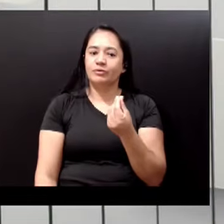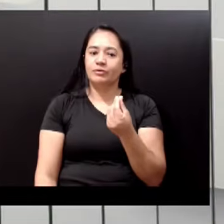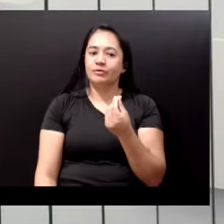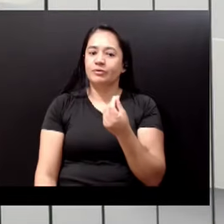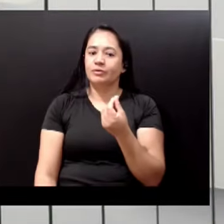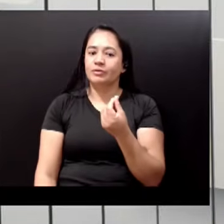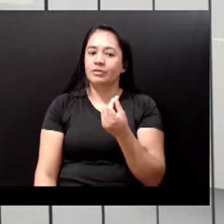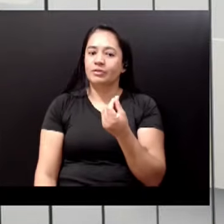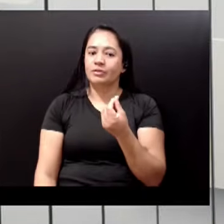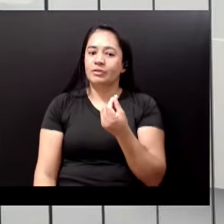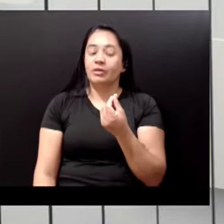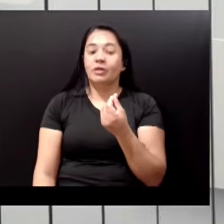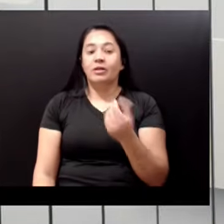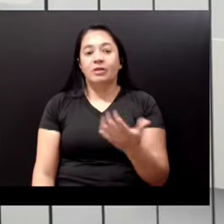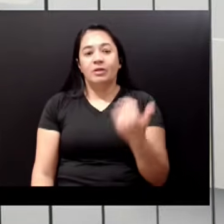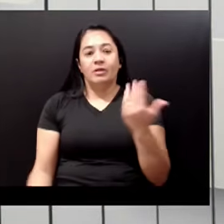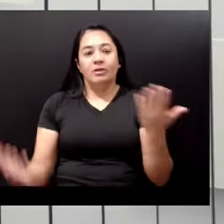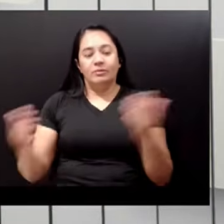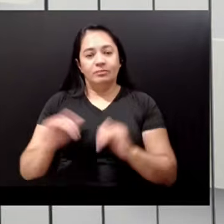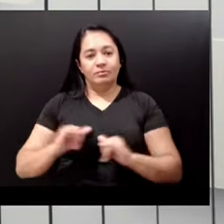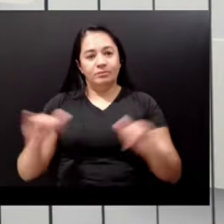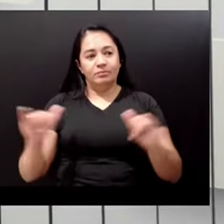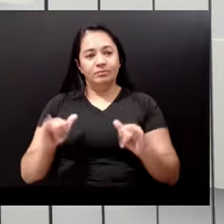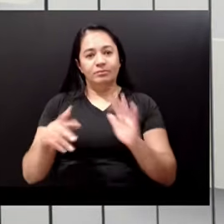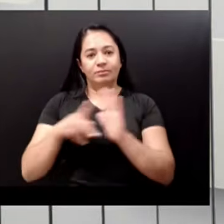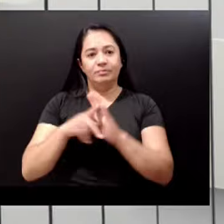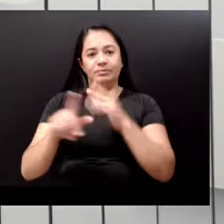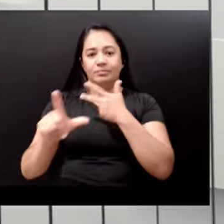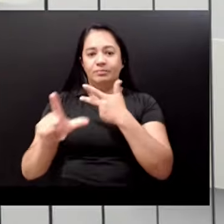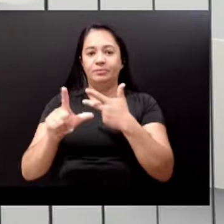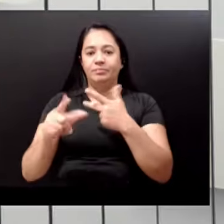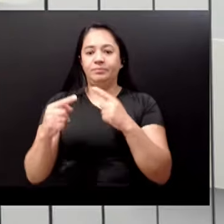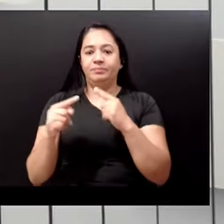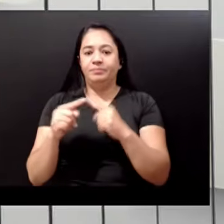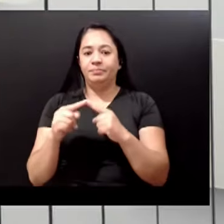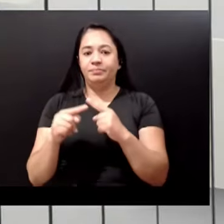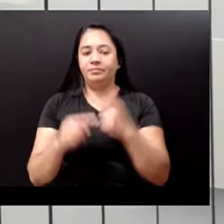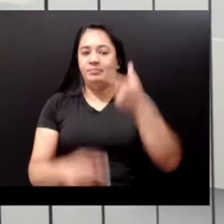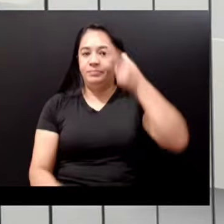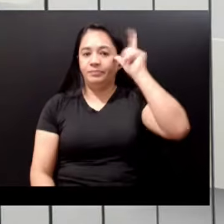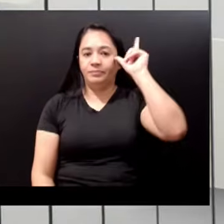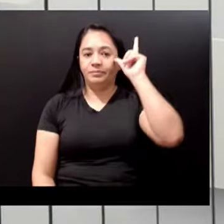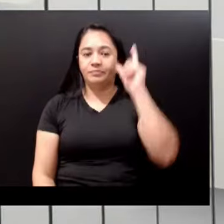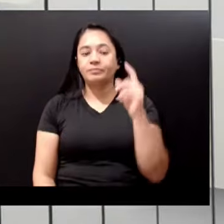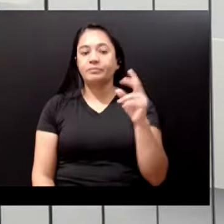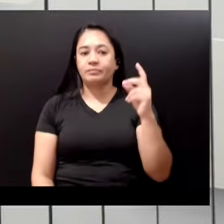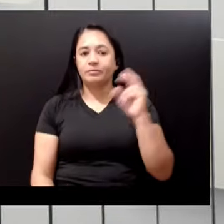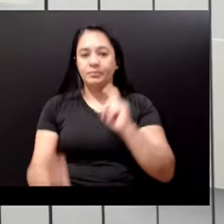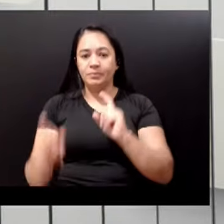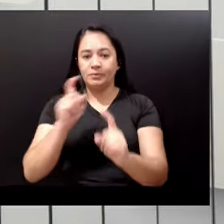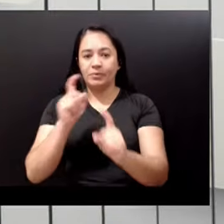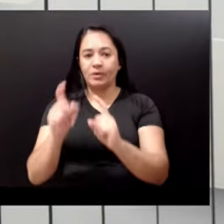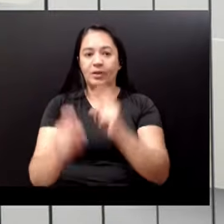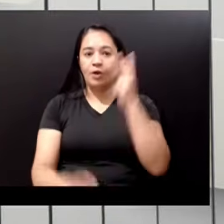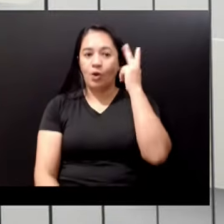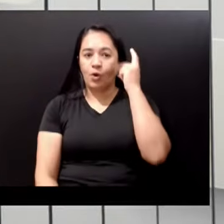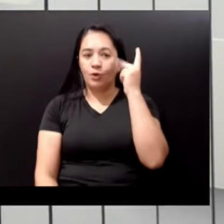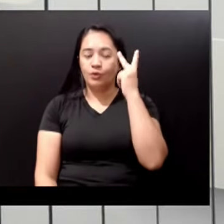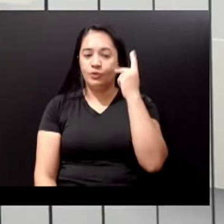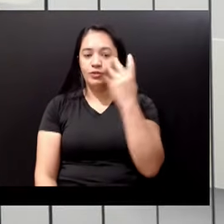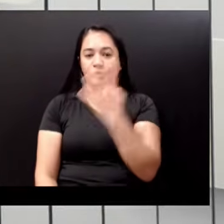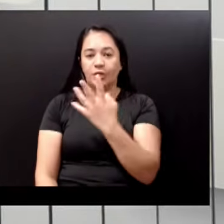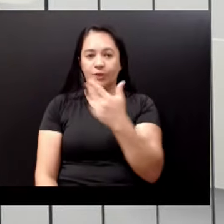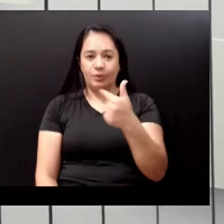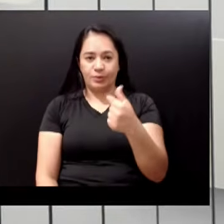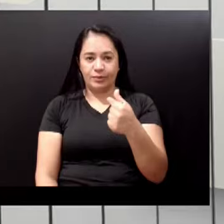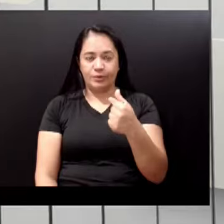Vamos com as notícias do Legislativo, porque ontem foi dia da reunião ordinária de número 47. Os vereadores se reuniram